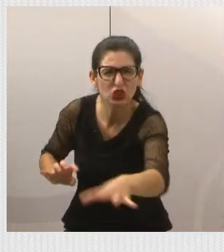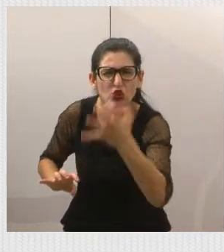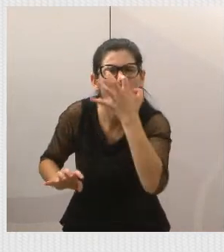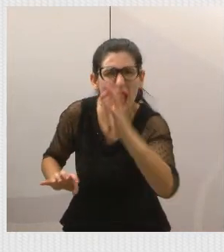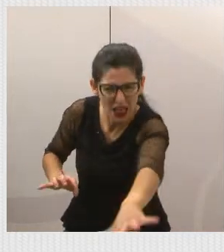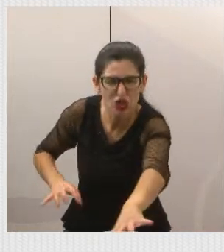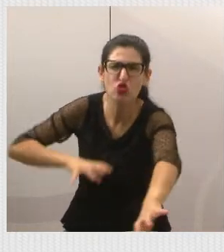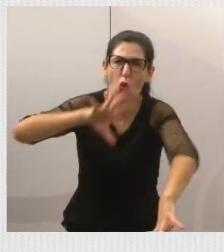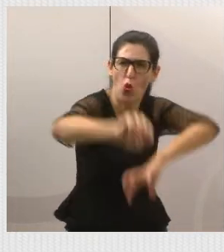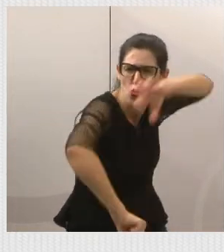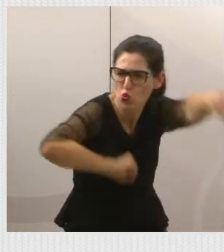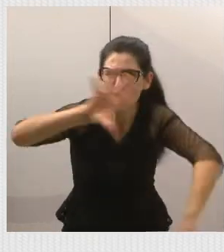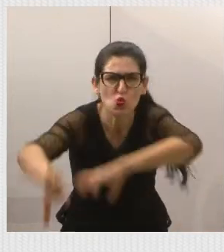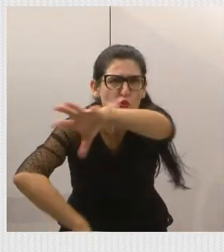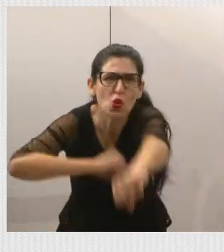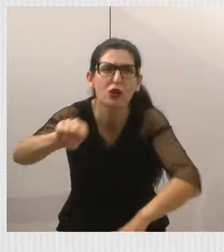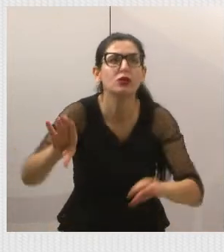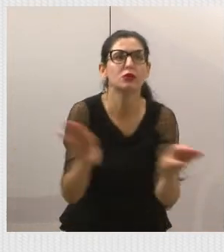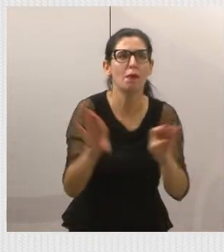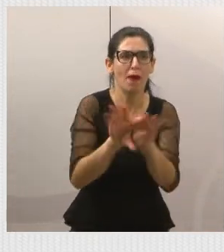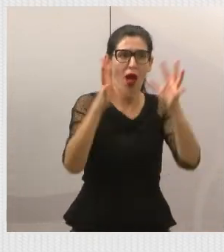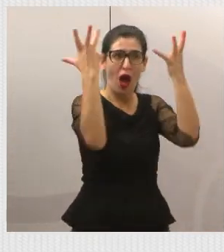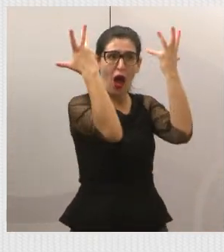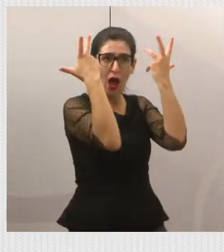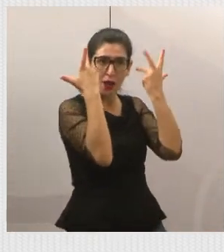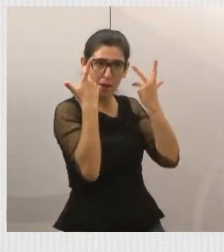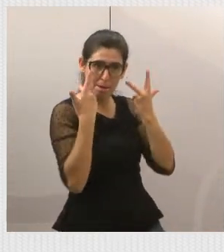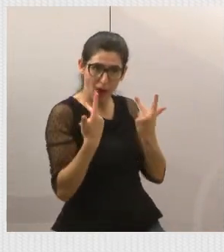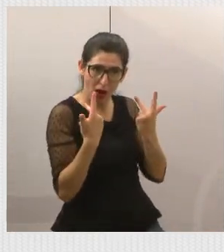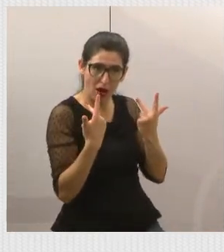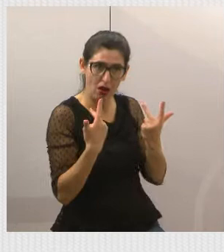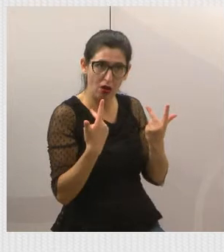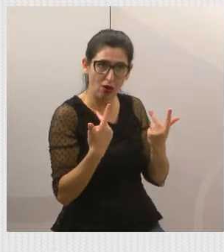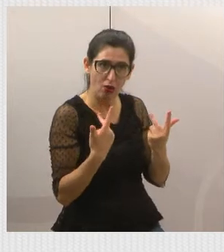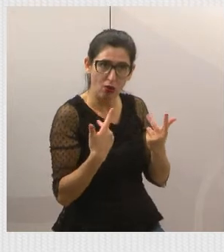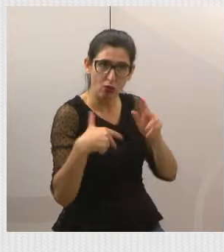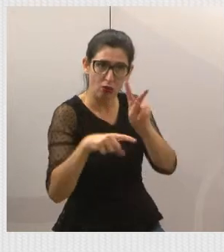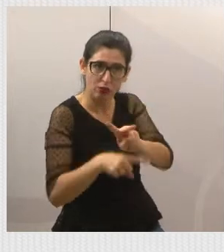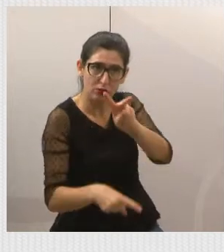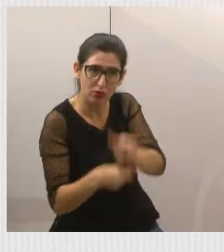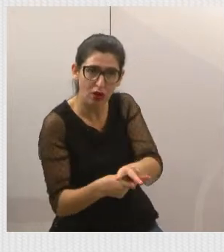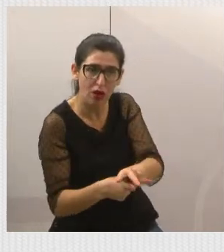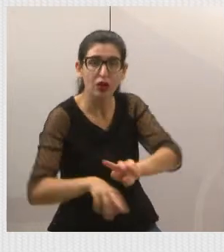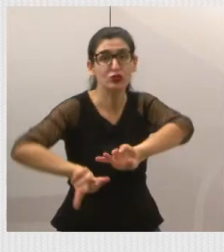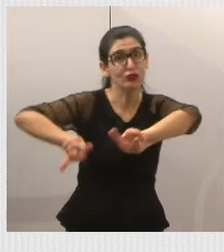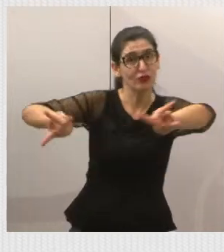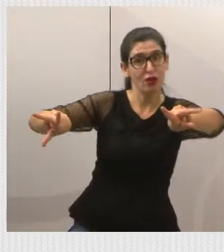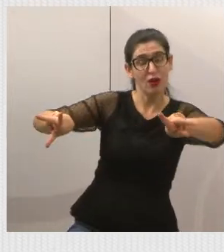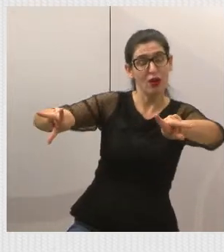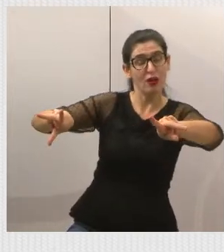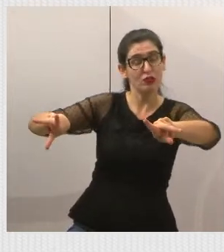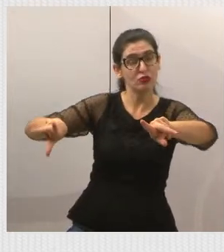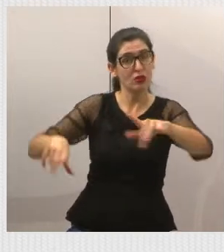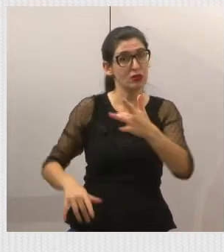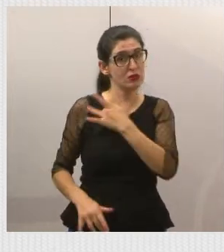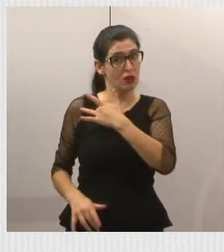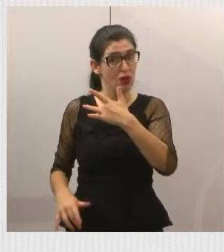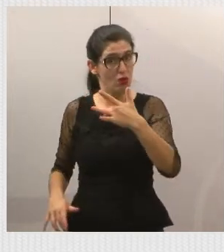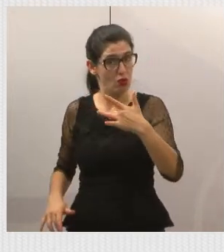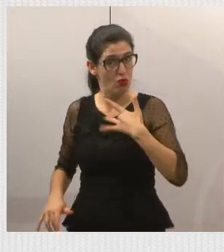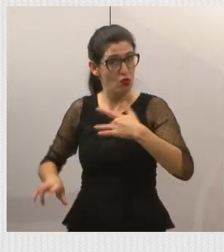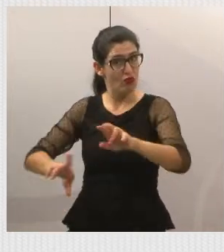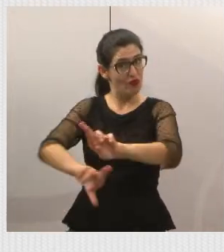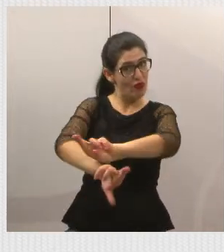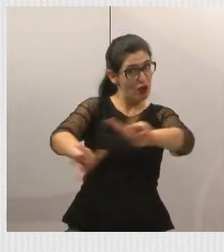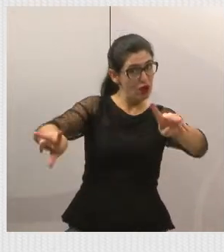centro de acolhimento animal, que é diferente do da saúde. O da saúde está ligado à vigilância sanitária, esse